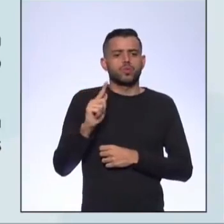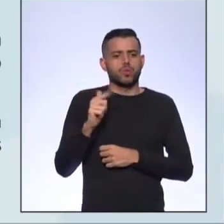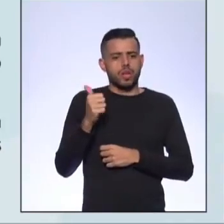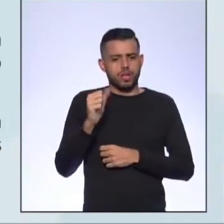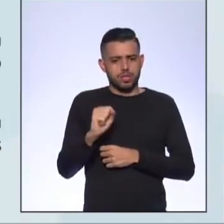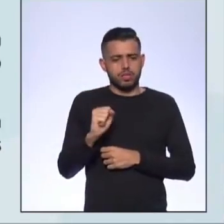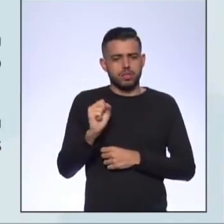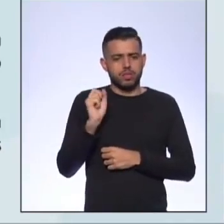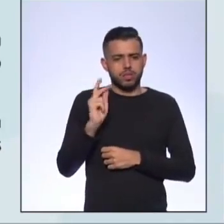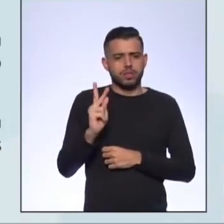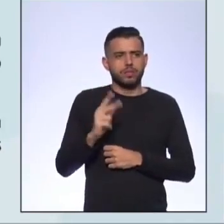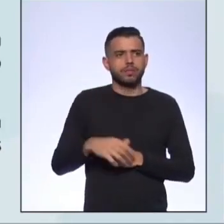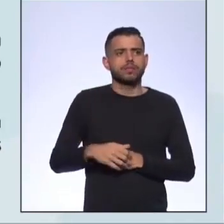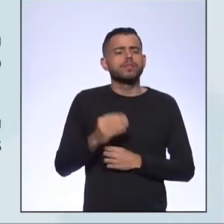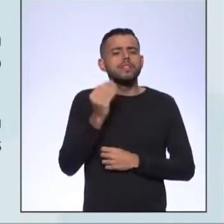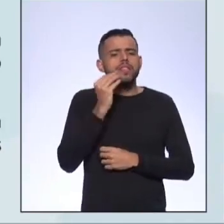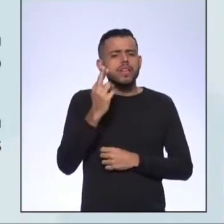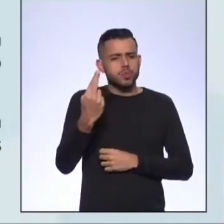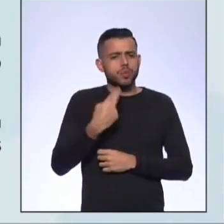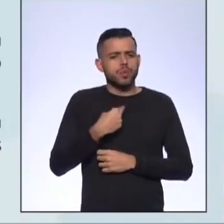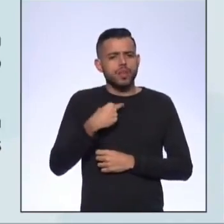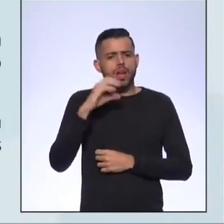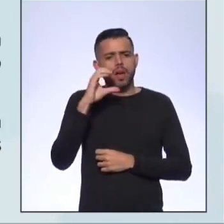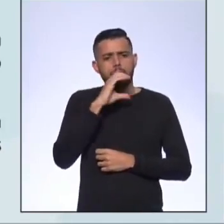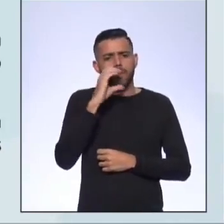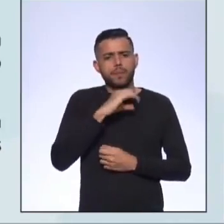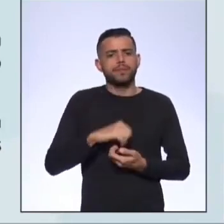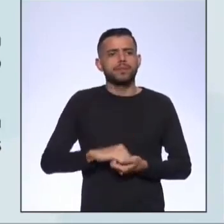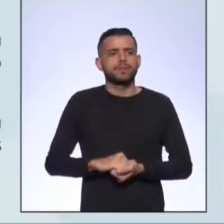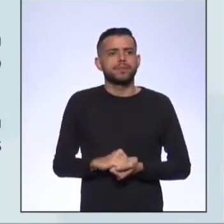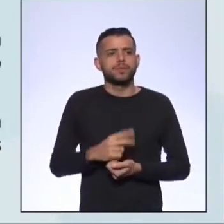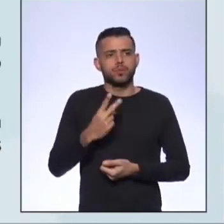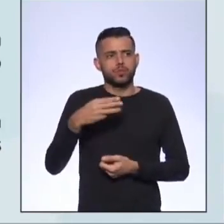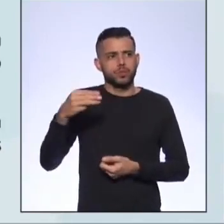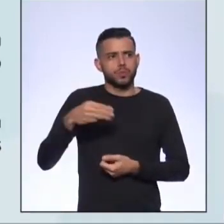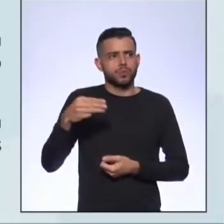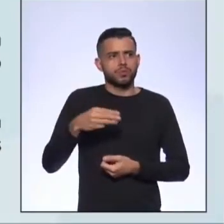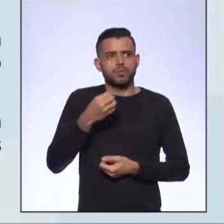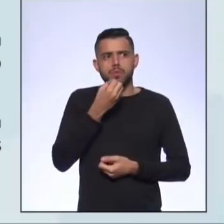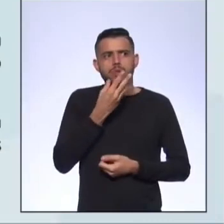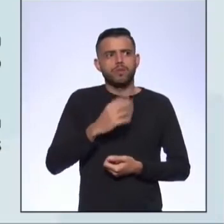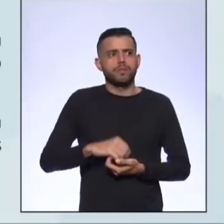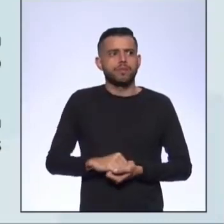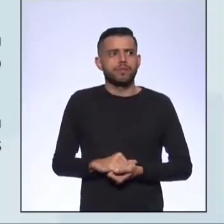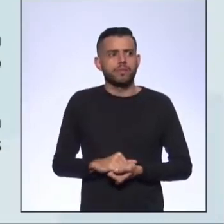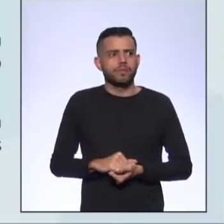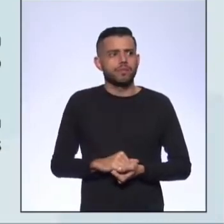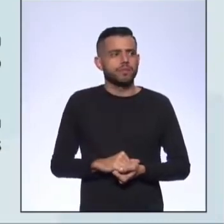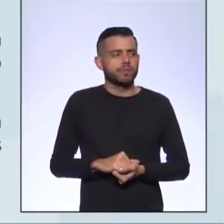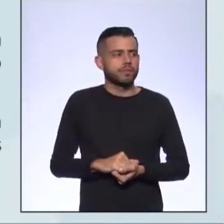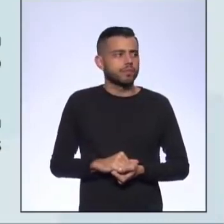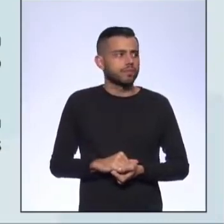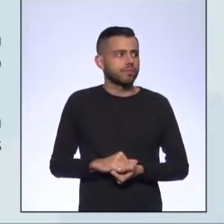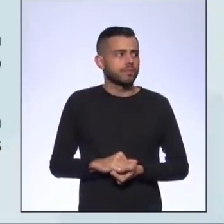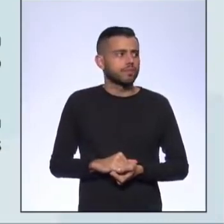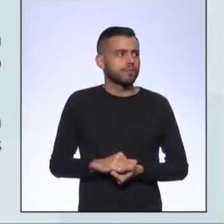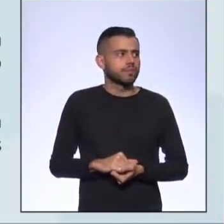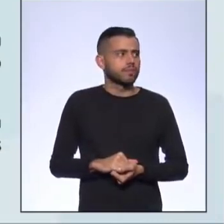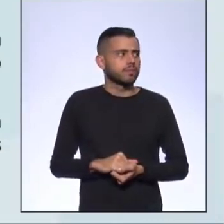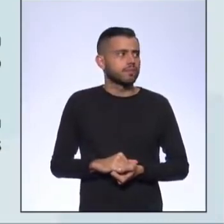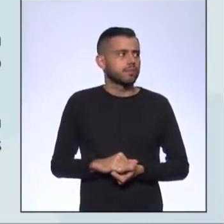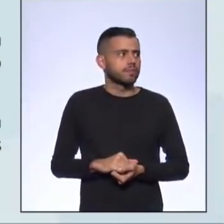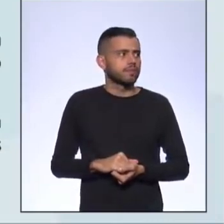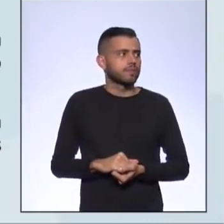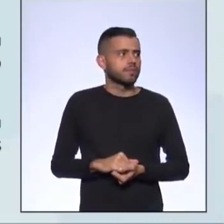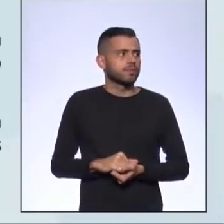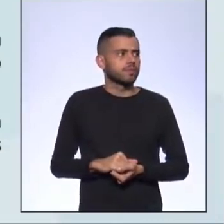gás, beleza? Tenta responder para mim essas perguntinhas para vocês aí, deixa eu ver aqui, ó. 2 minutinhos, tá bom? 3 minutinhos, né? Mas bom, não